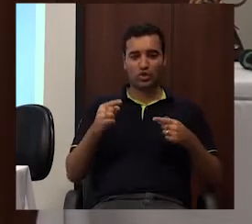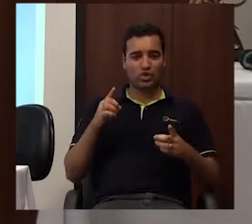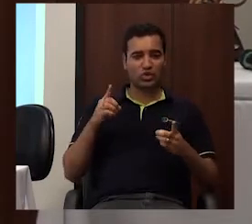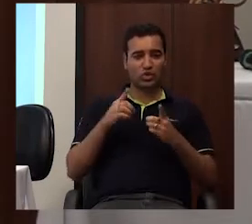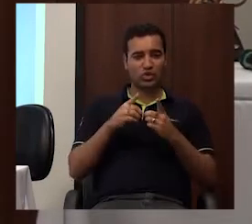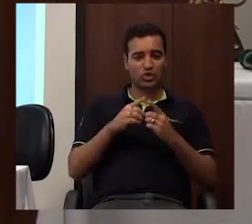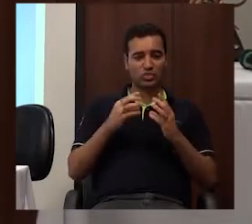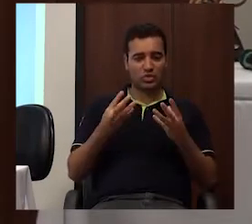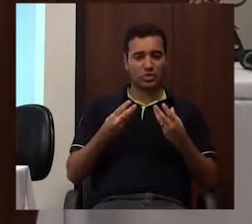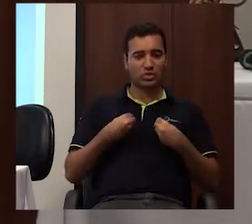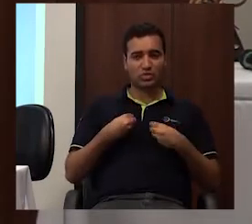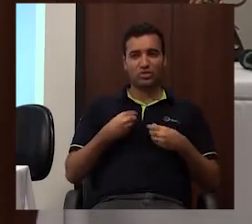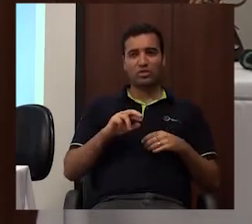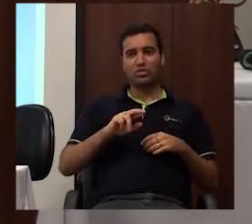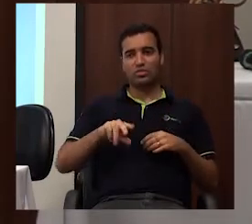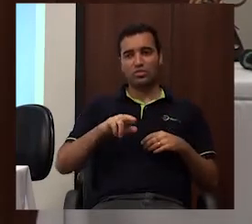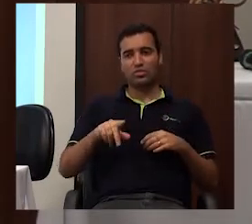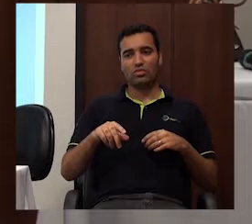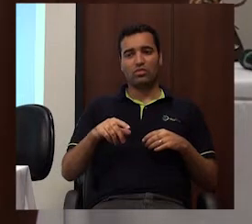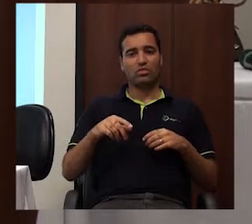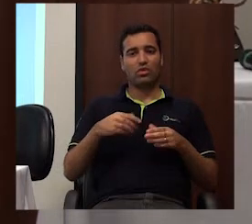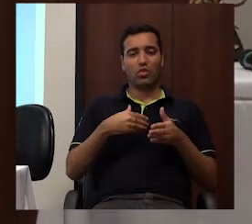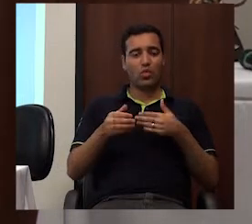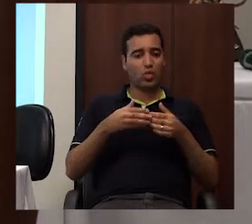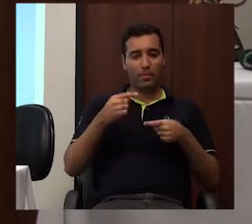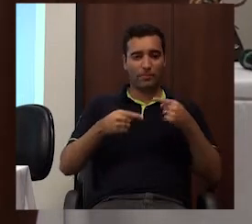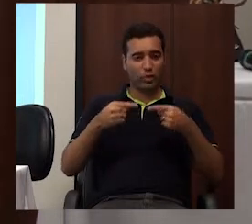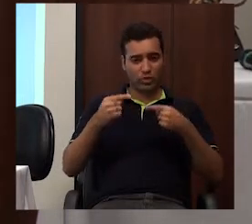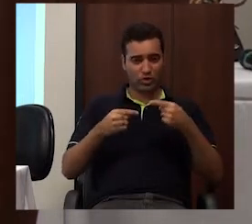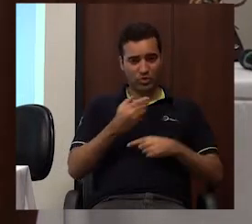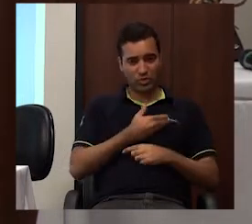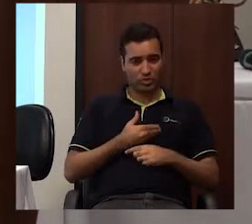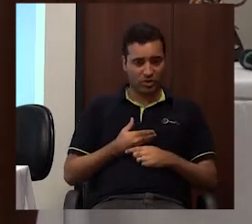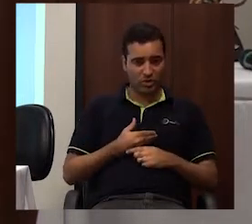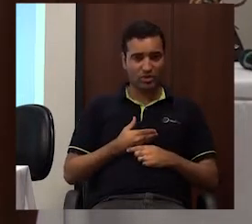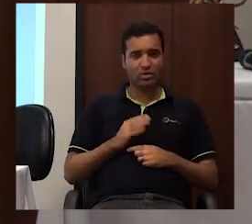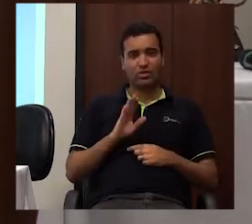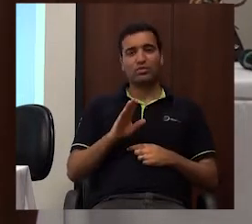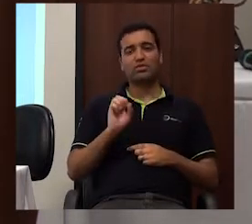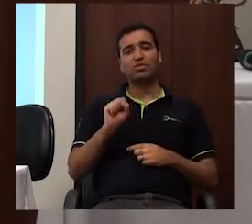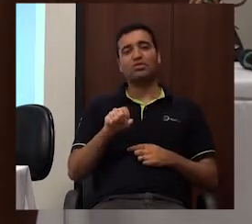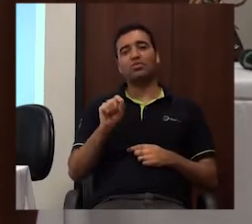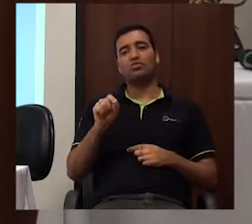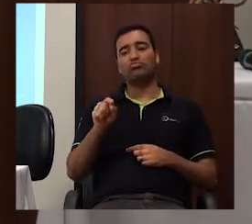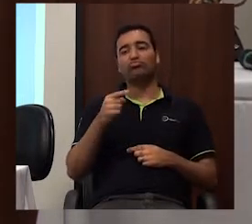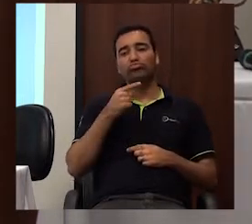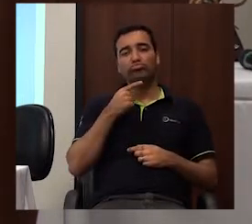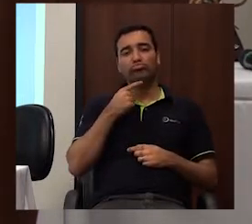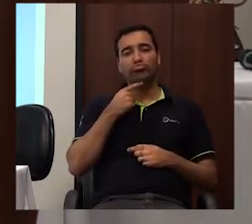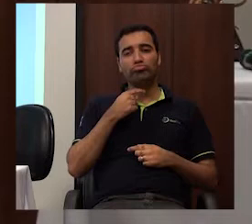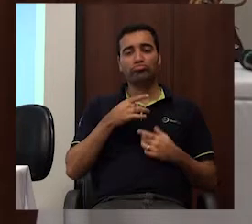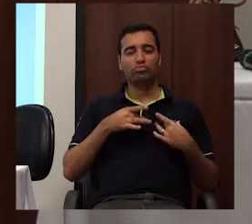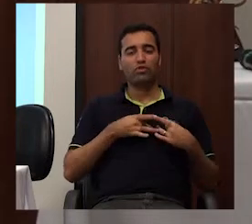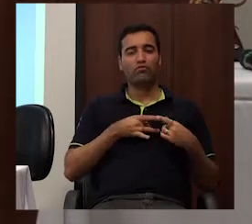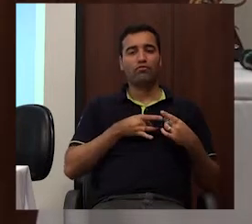ao autismo, não qualquer política pública, mas sim o simples desejo, o simples